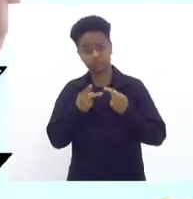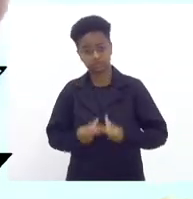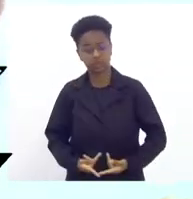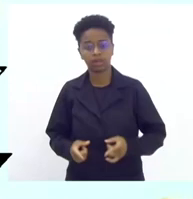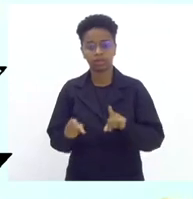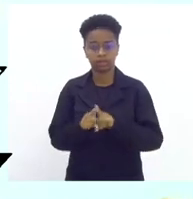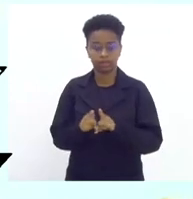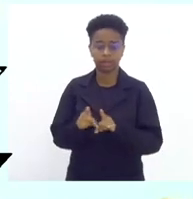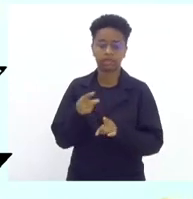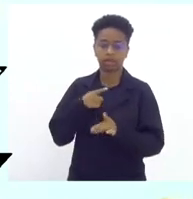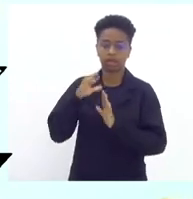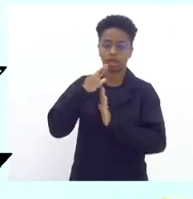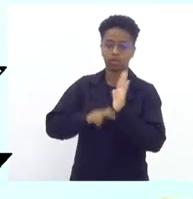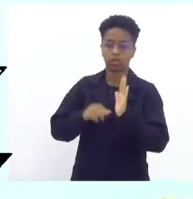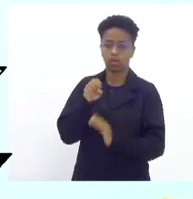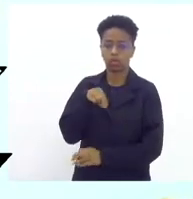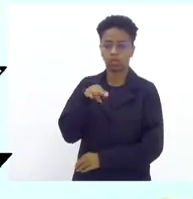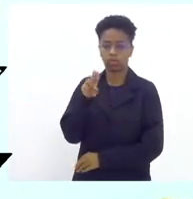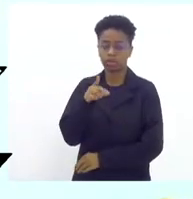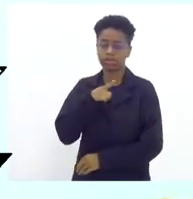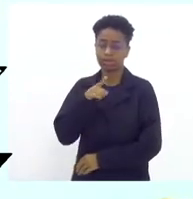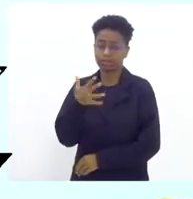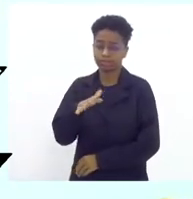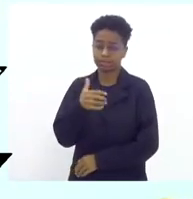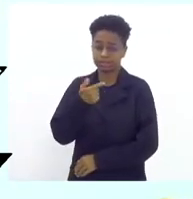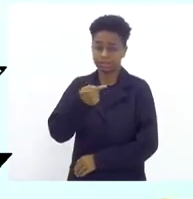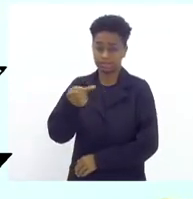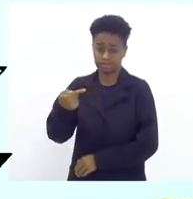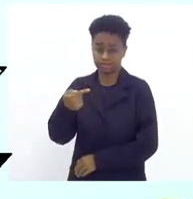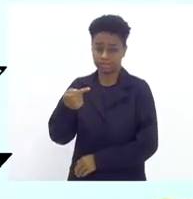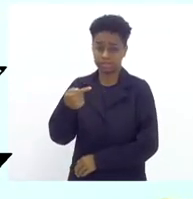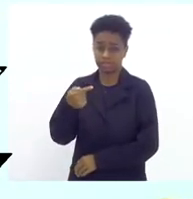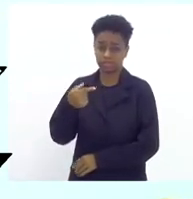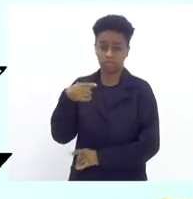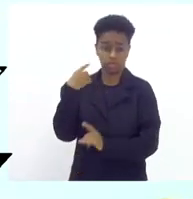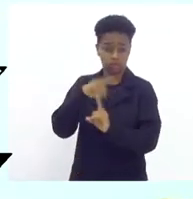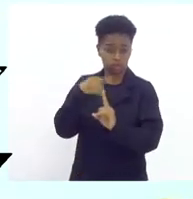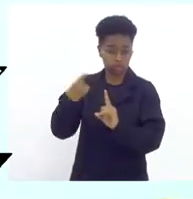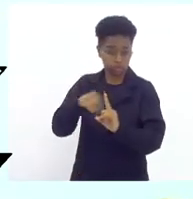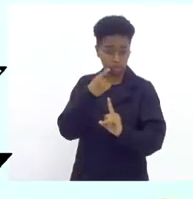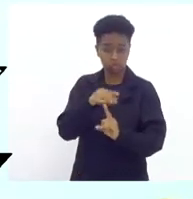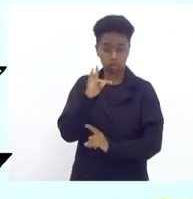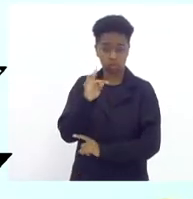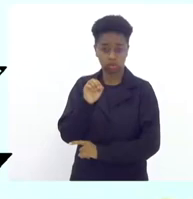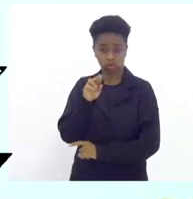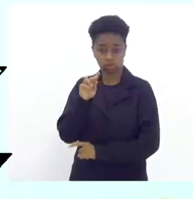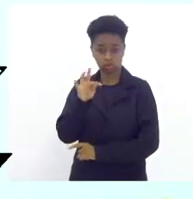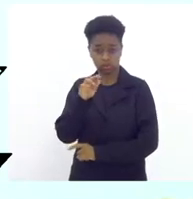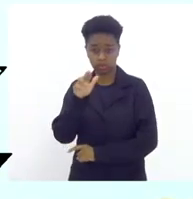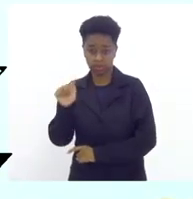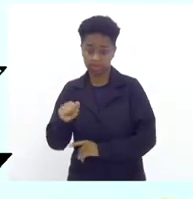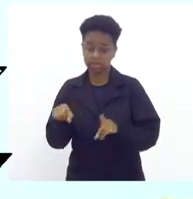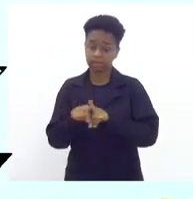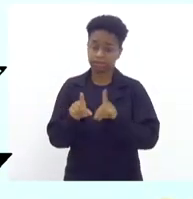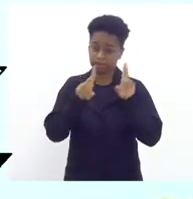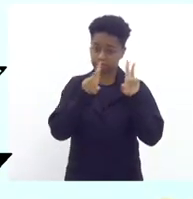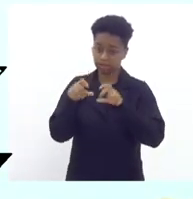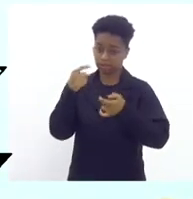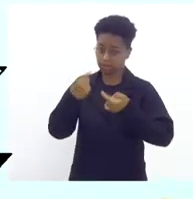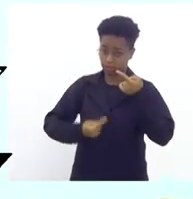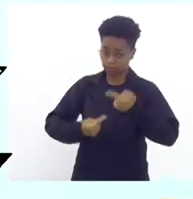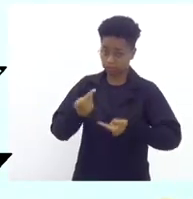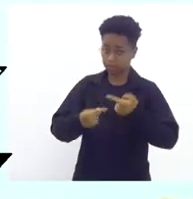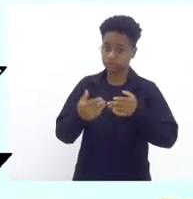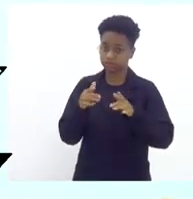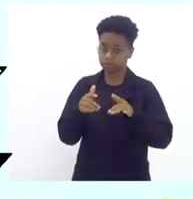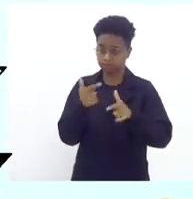autocomissinado da ONU tem pelo menos 77 casos de tortura mais de 15 detenções por temas políticos então não é